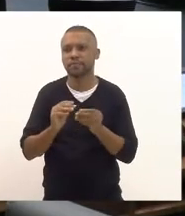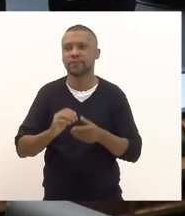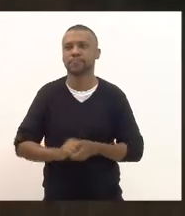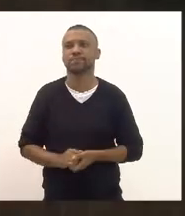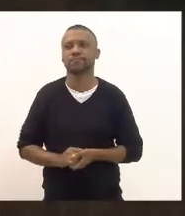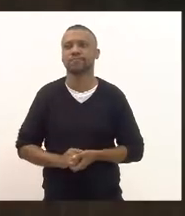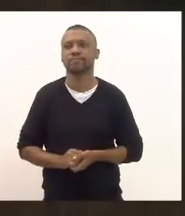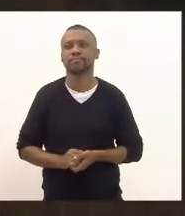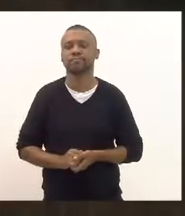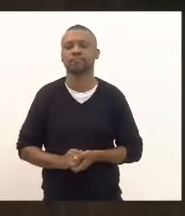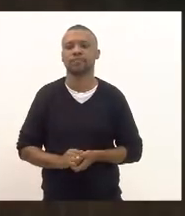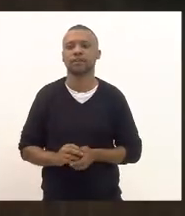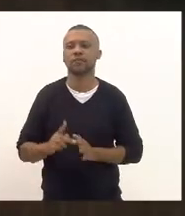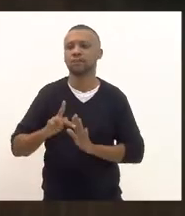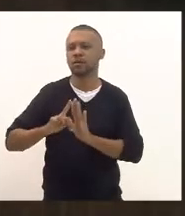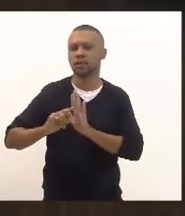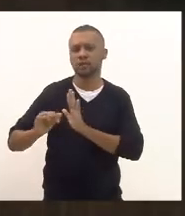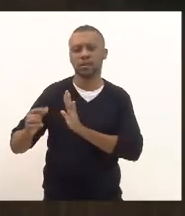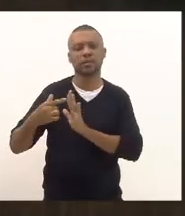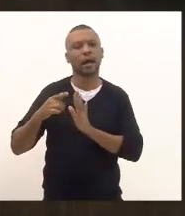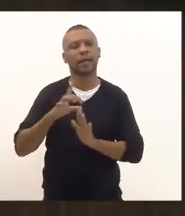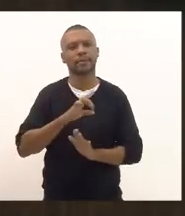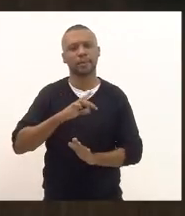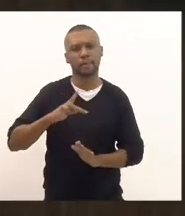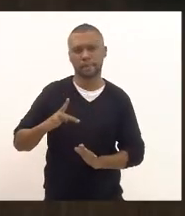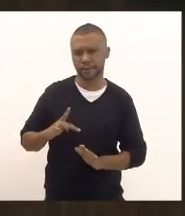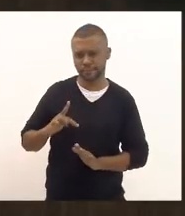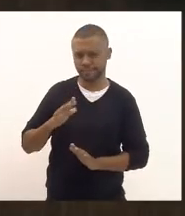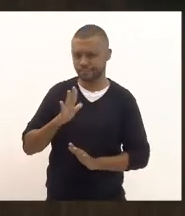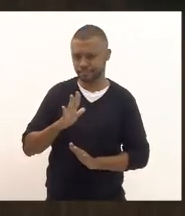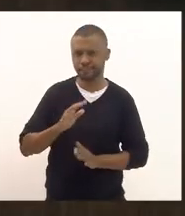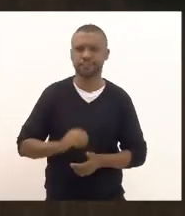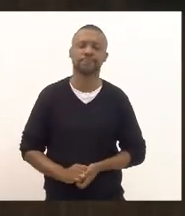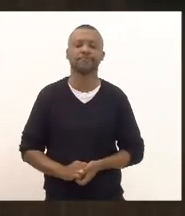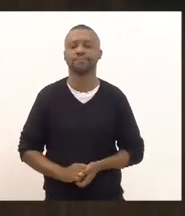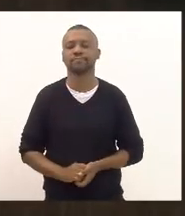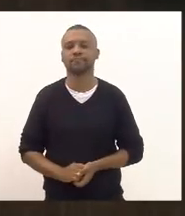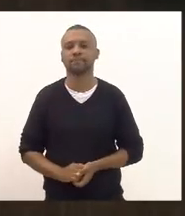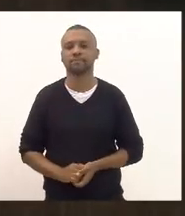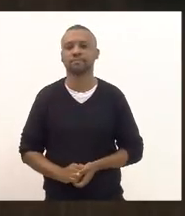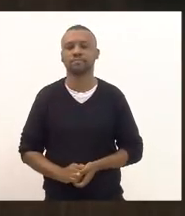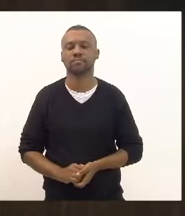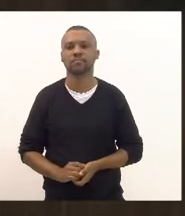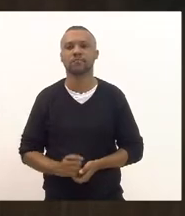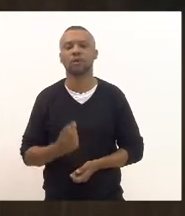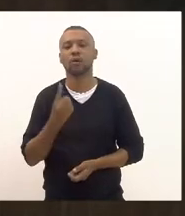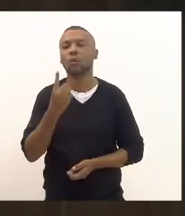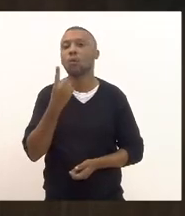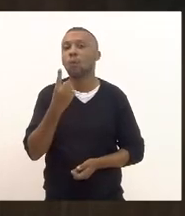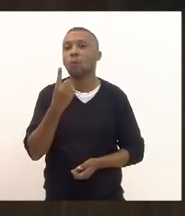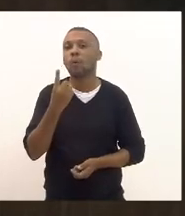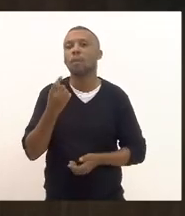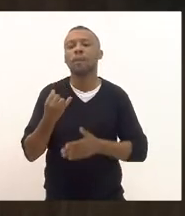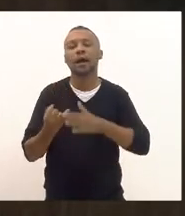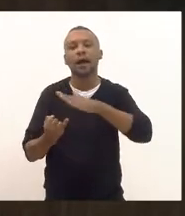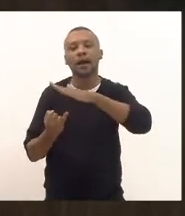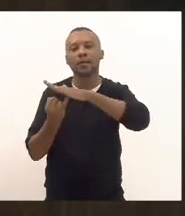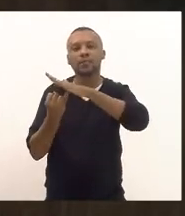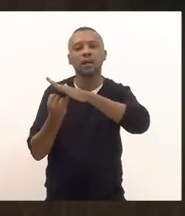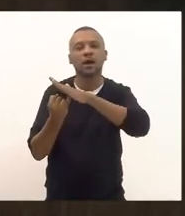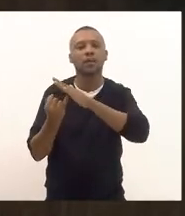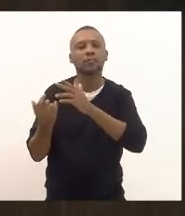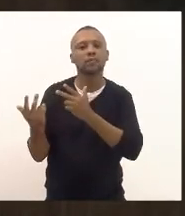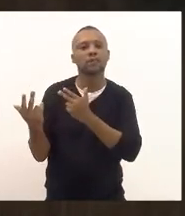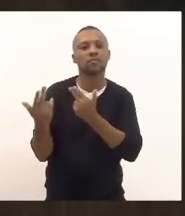É nesse projeto da Defensoria Pública é uma uma entidade como a defensoria